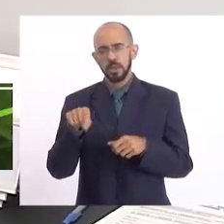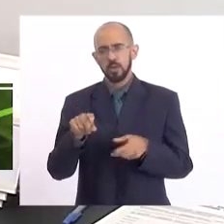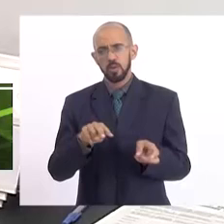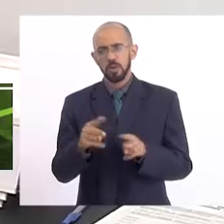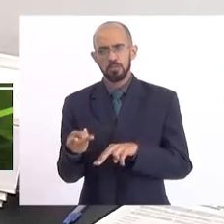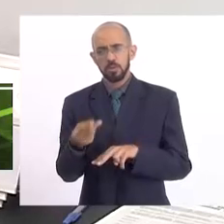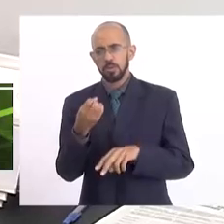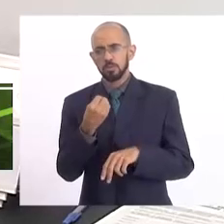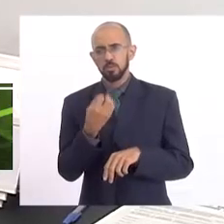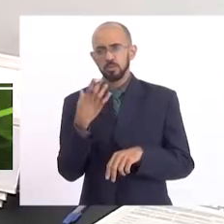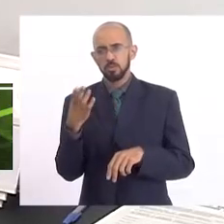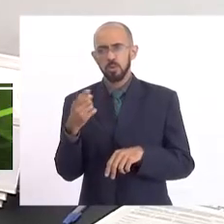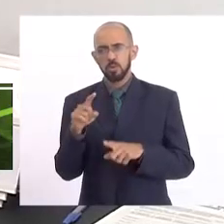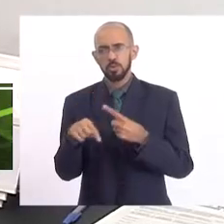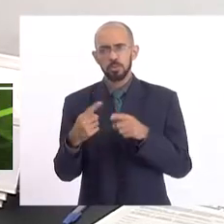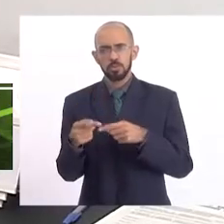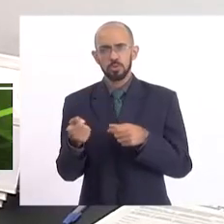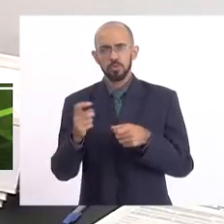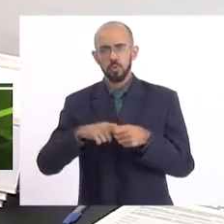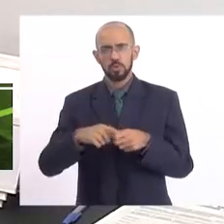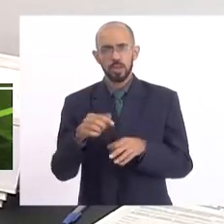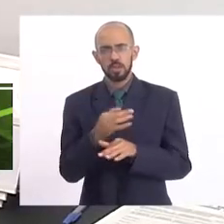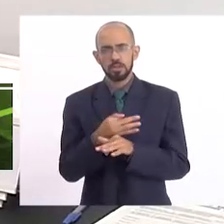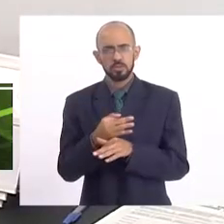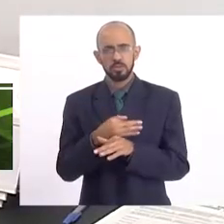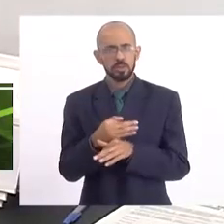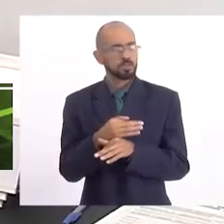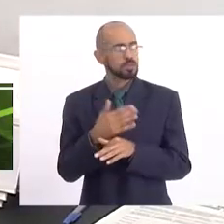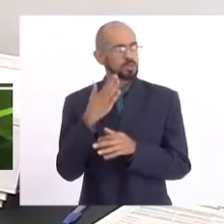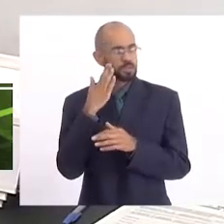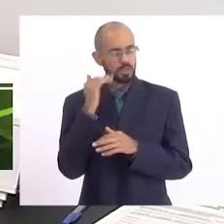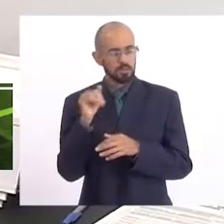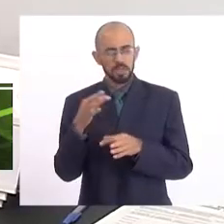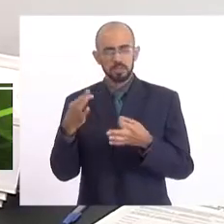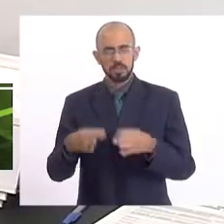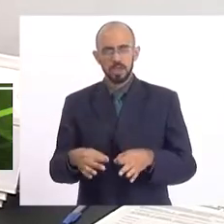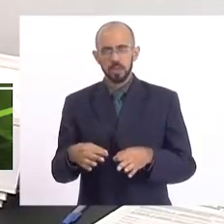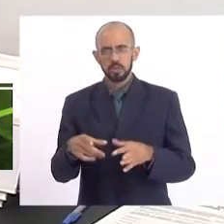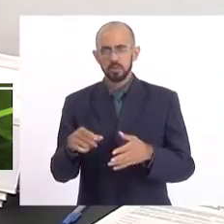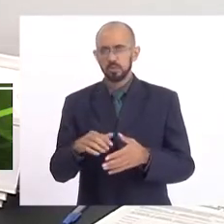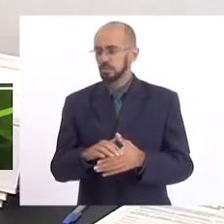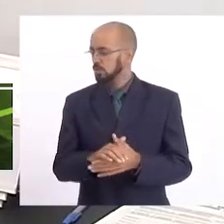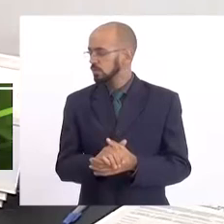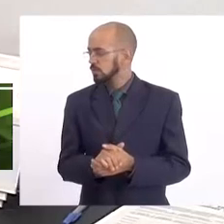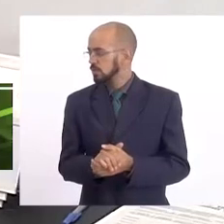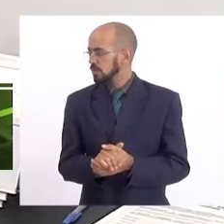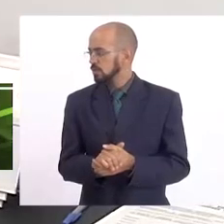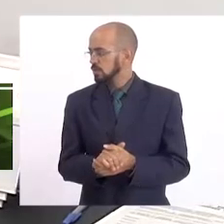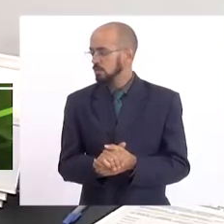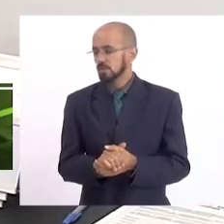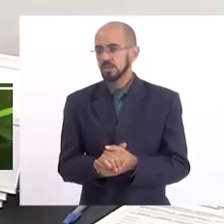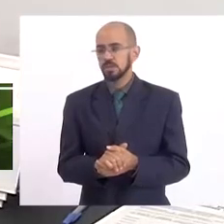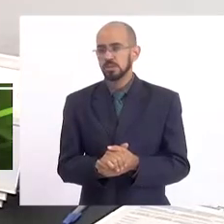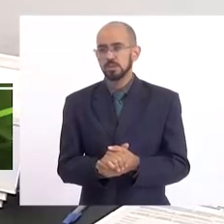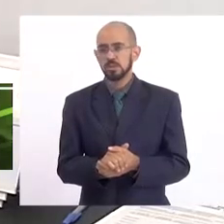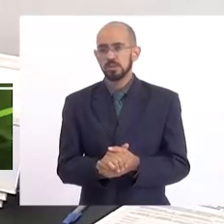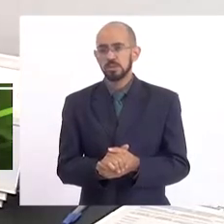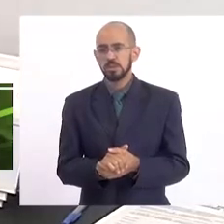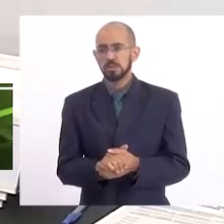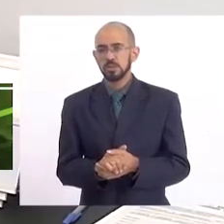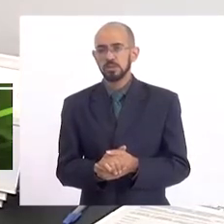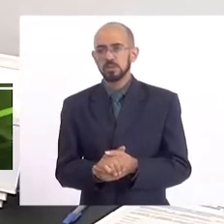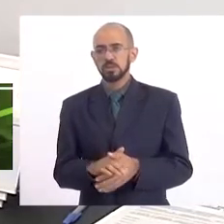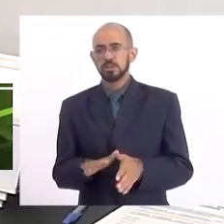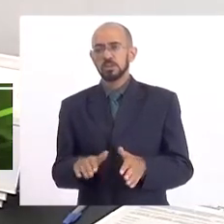que retornar do recesso, para a gente poder saber quem, de fato, a gente pode contar. Tá bom? E com relação às